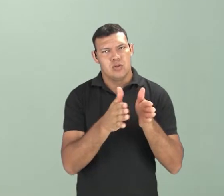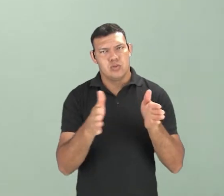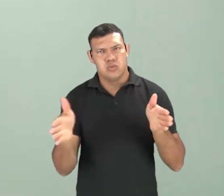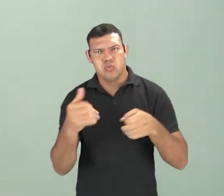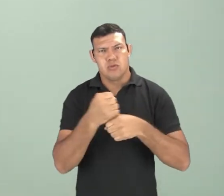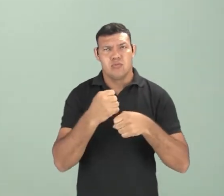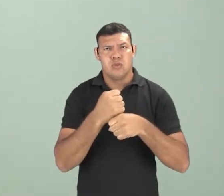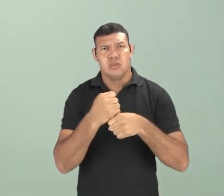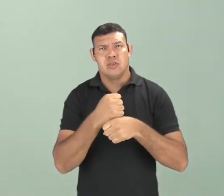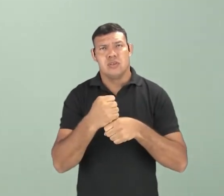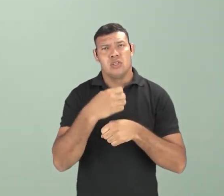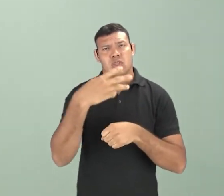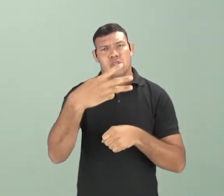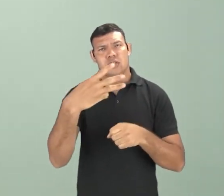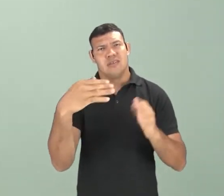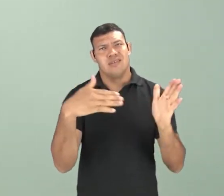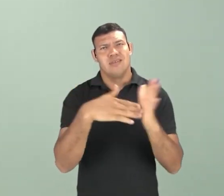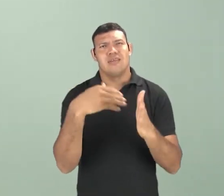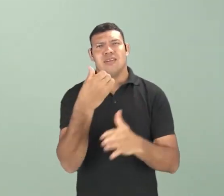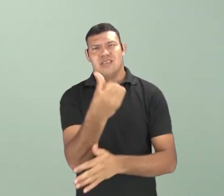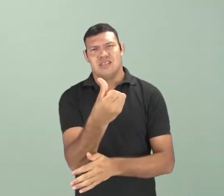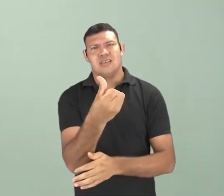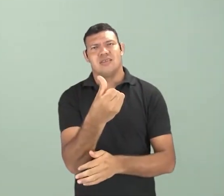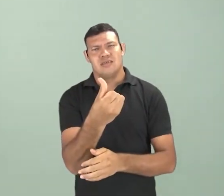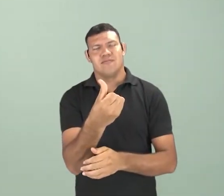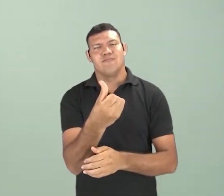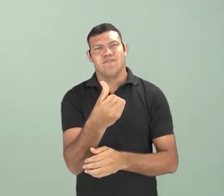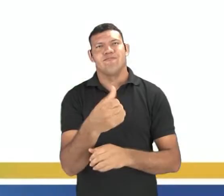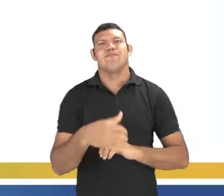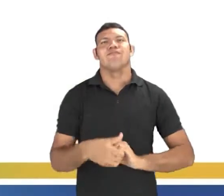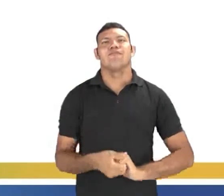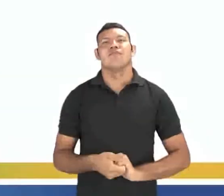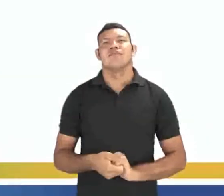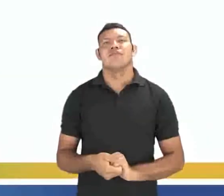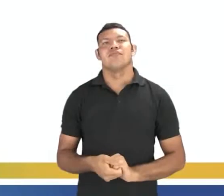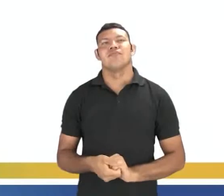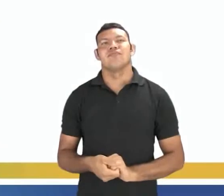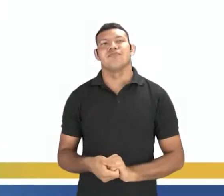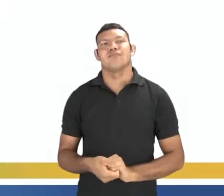a 6 anos, e ainda tem a questão da multa para pagar. Vamos lá.